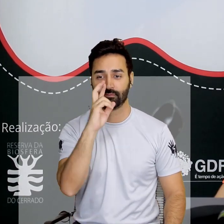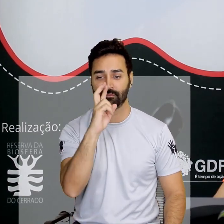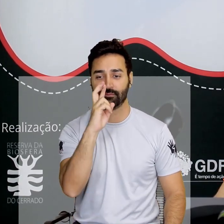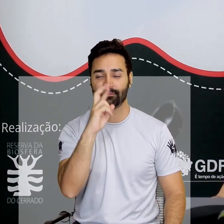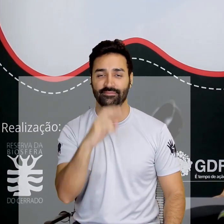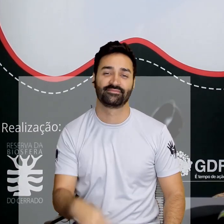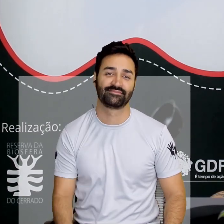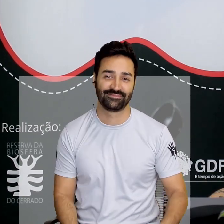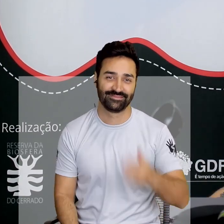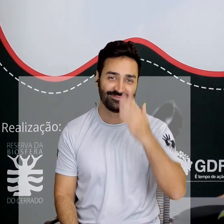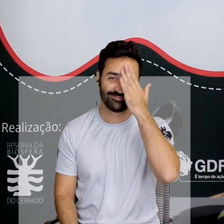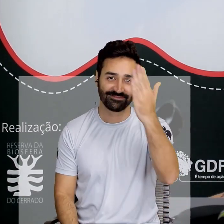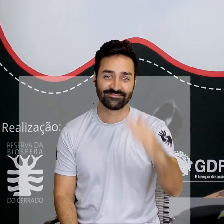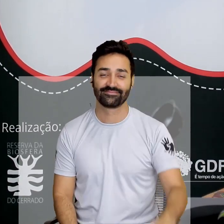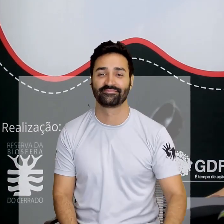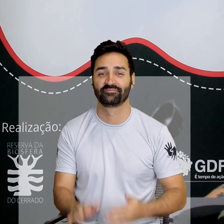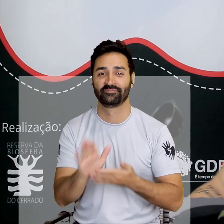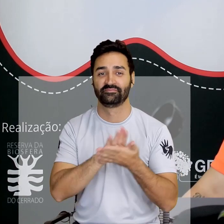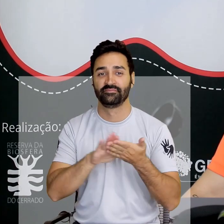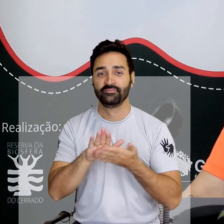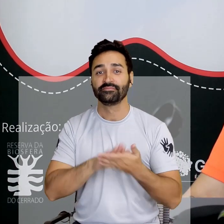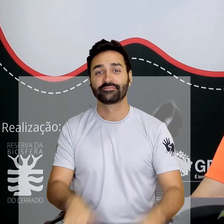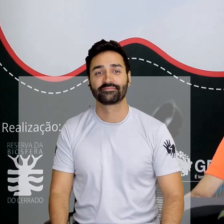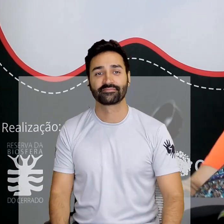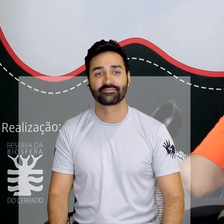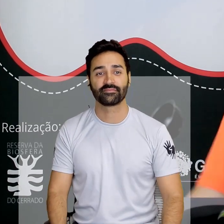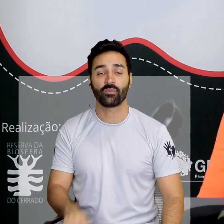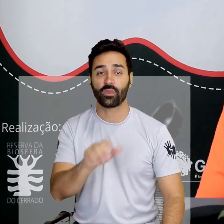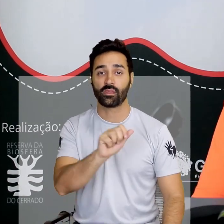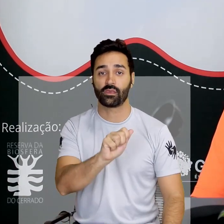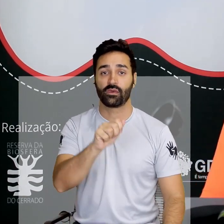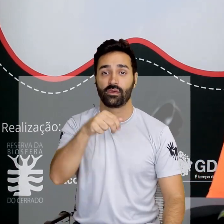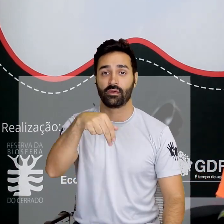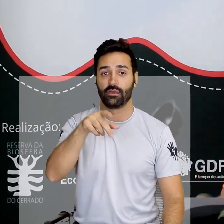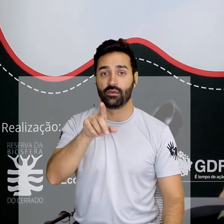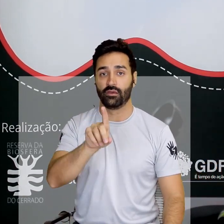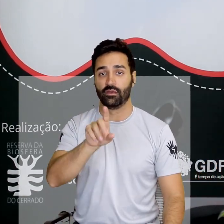Obrigada. Nada. Vamos lá. Andréa Amorim.